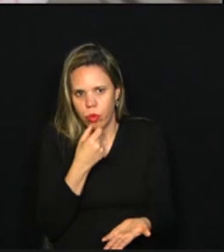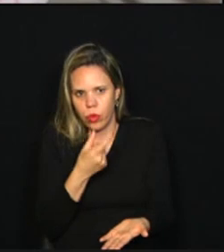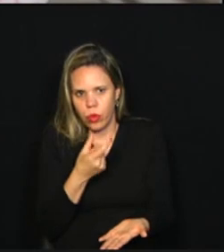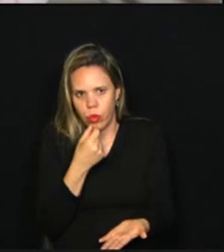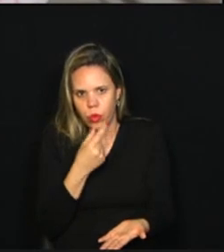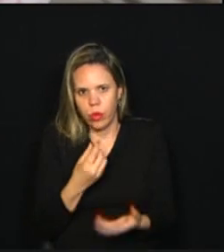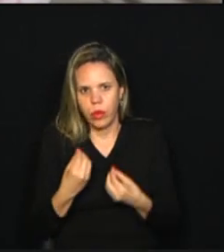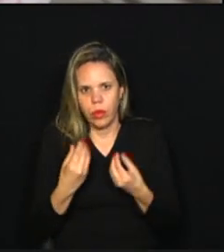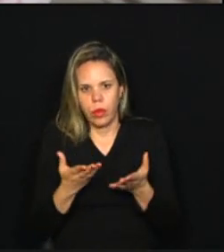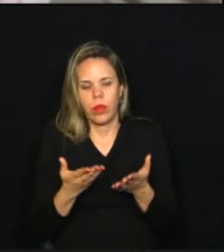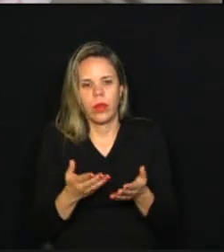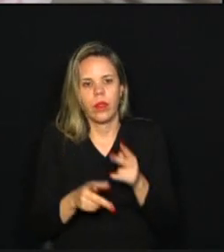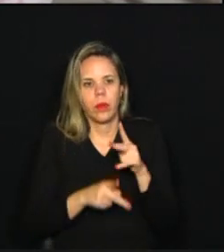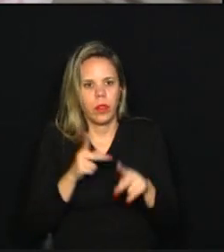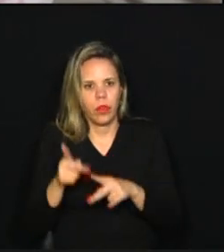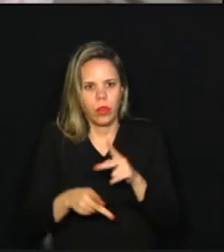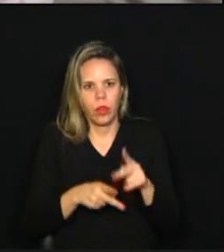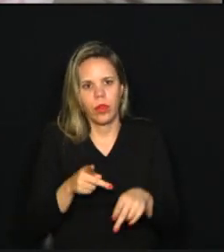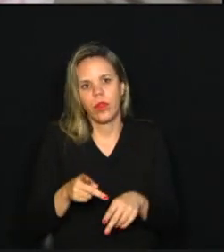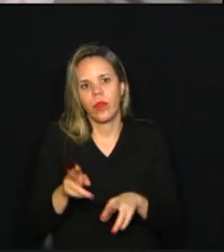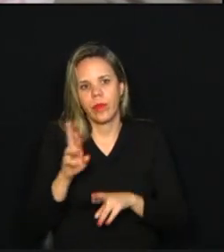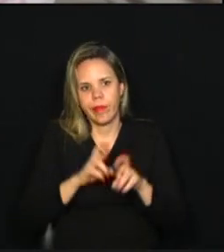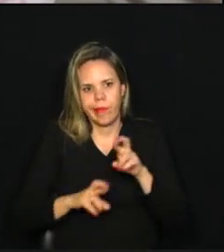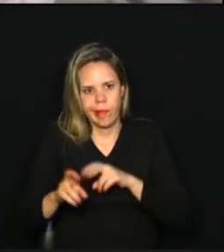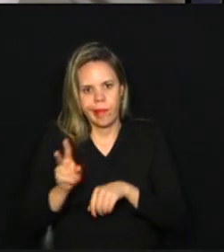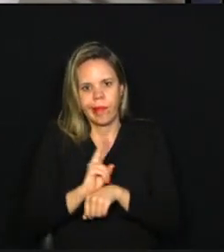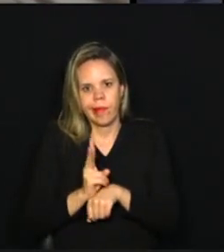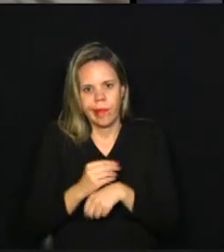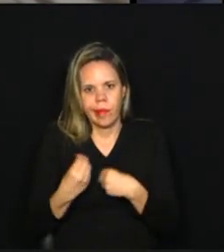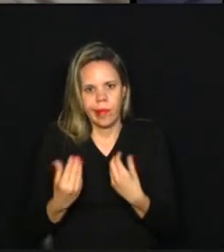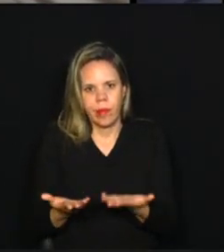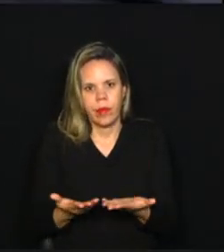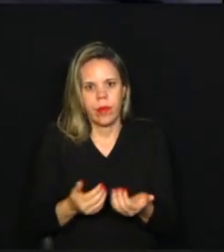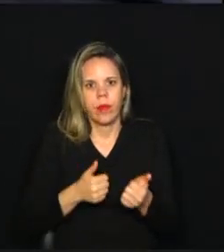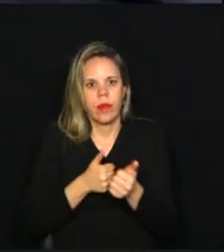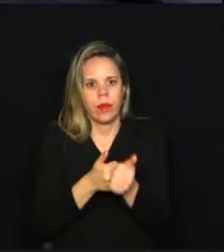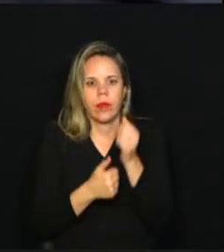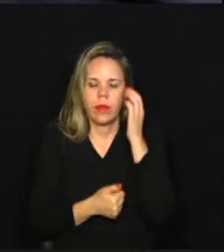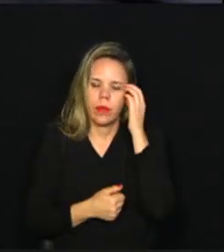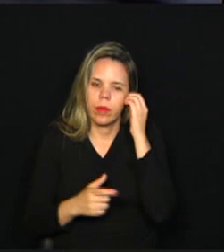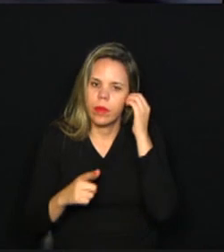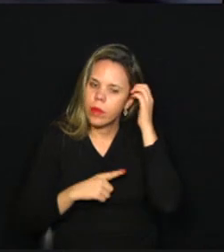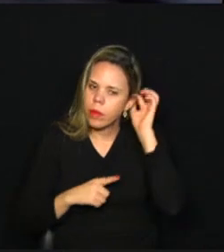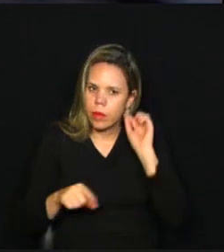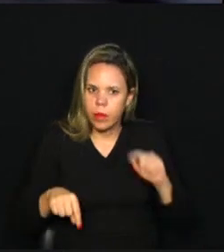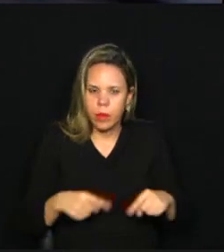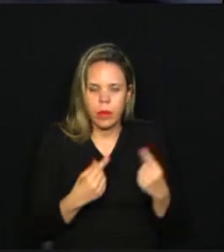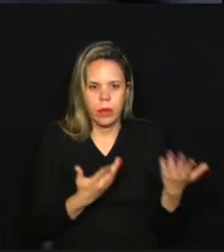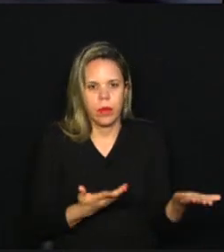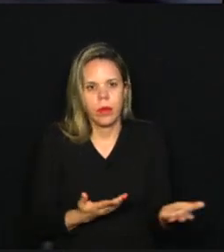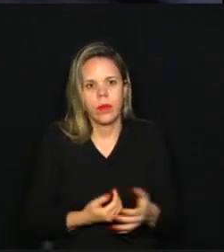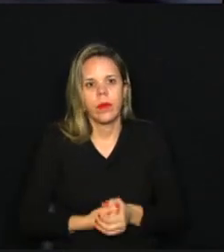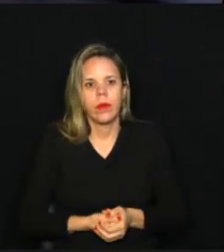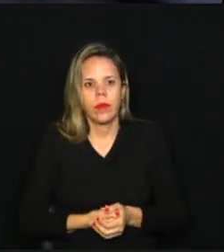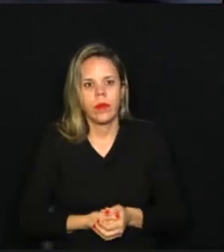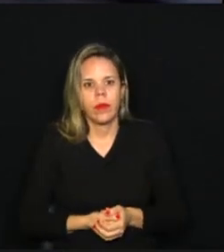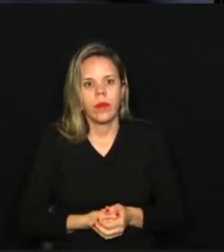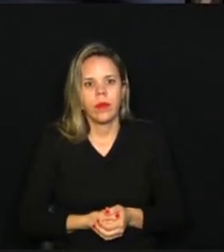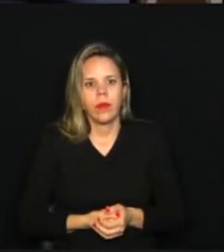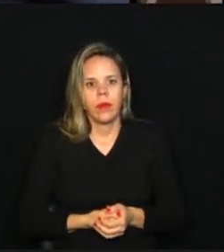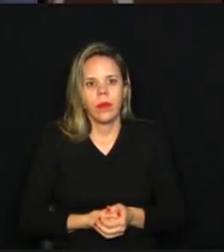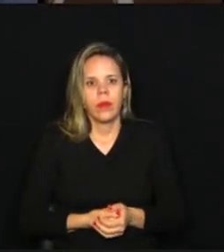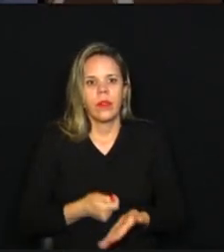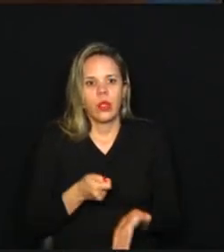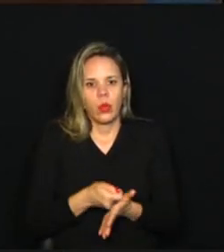agentes comunitários, via os monitoramentos e os acompanhamentos, que tem esse desafio que a Andrea falou, assim, que exige